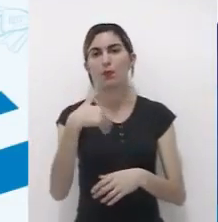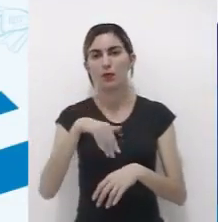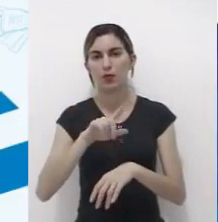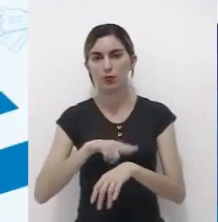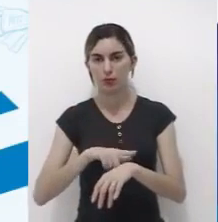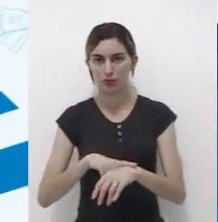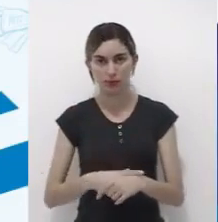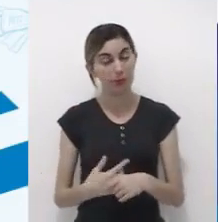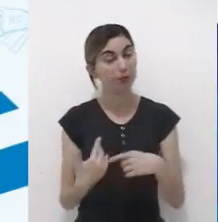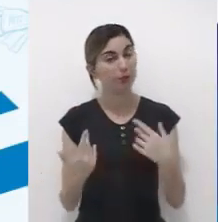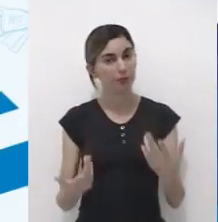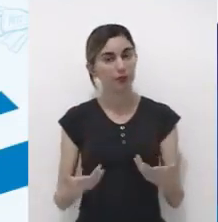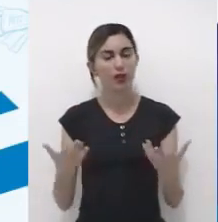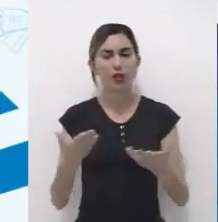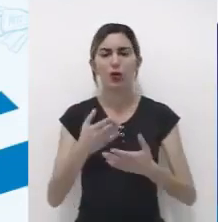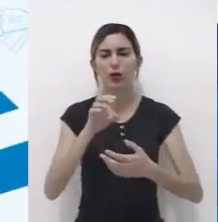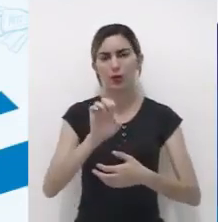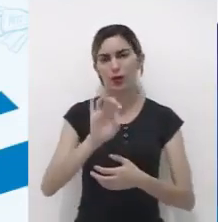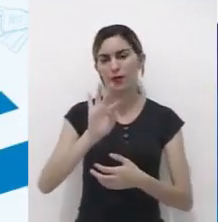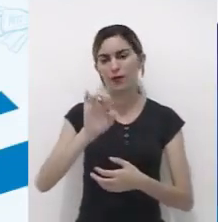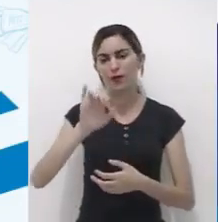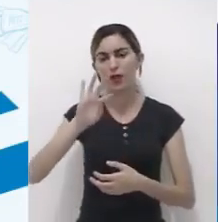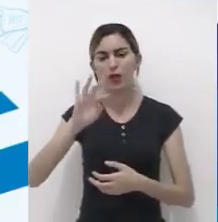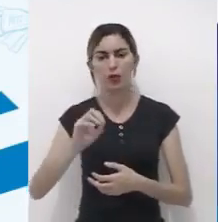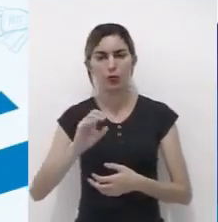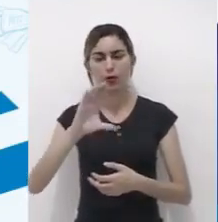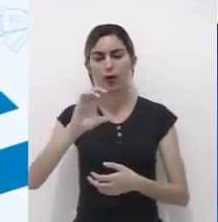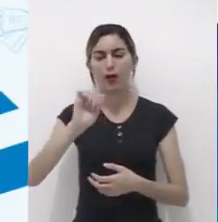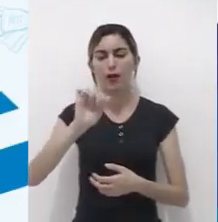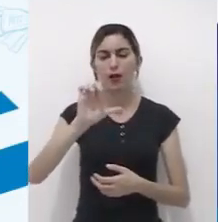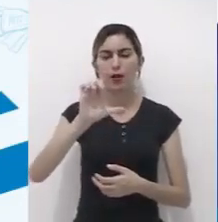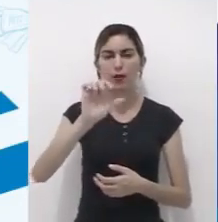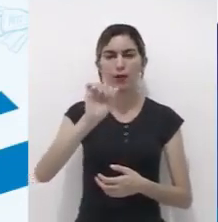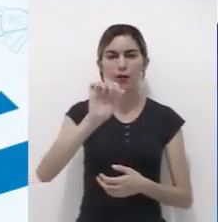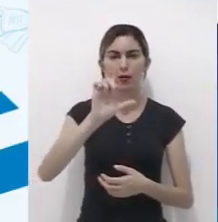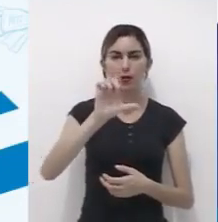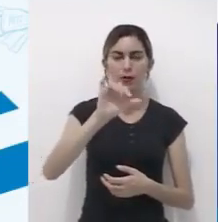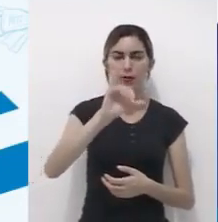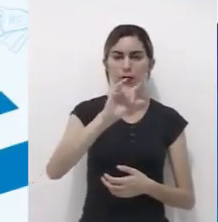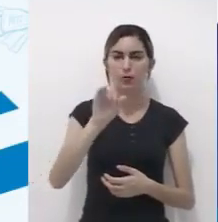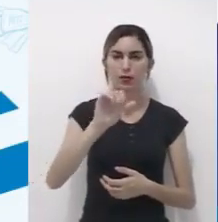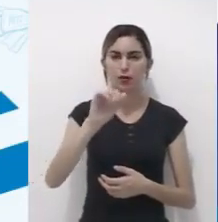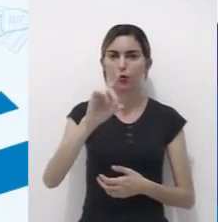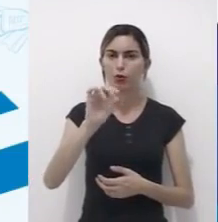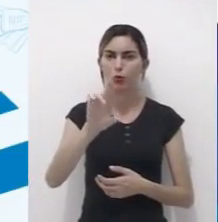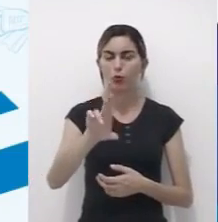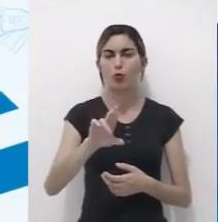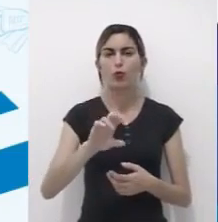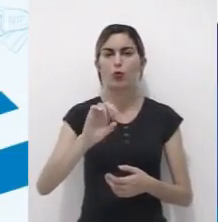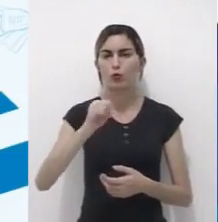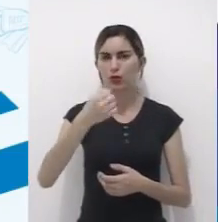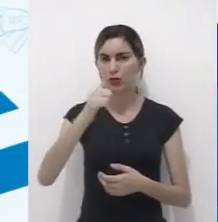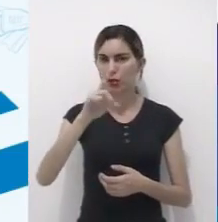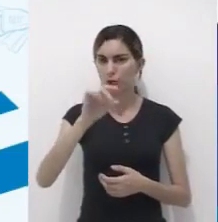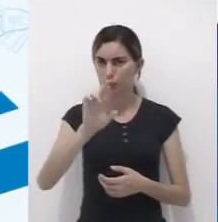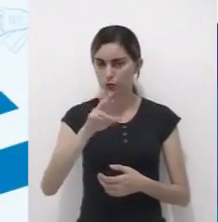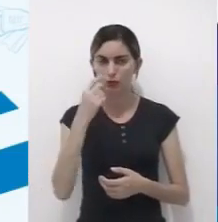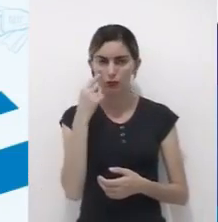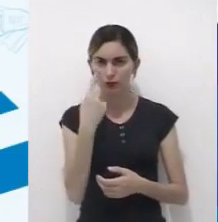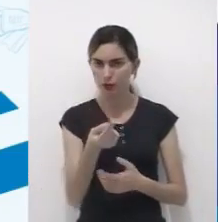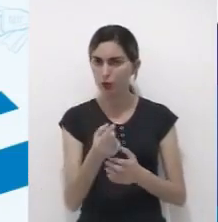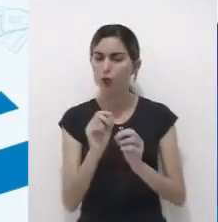sobre o efeito catalisador, que eu disse a vocês que eu iria falar um por um e explicar como é que isso